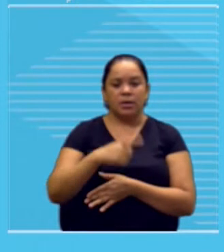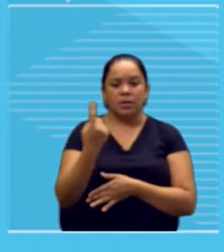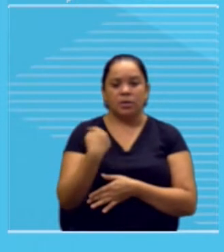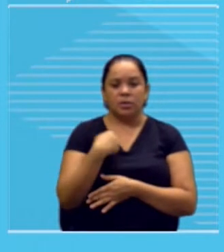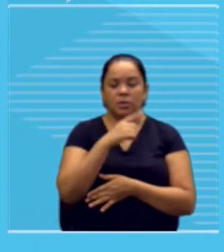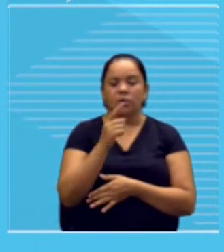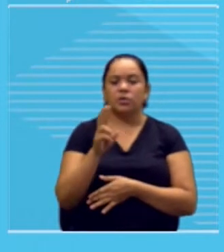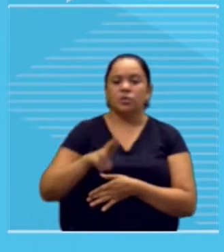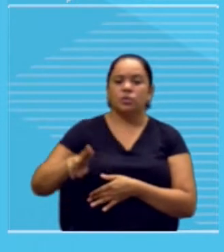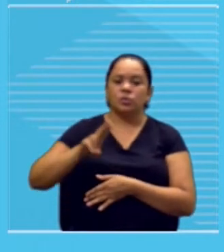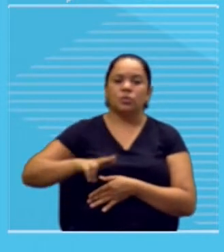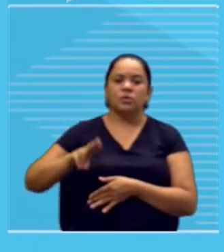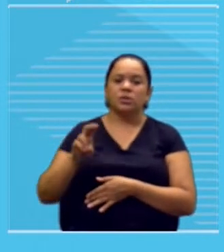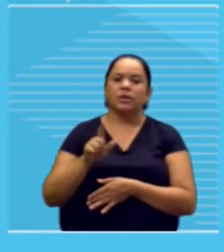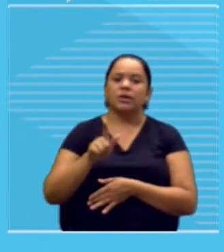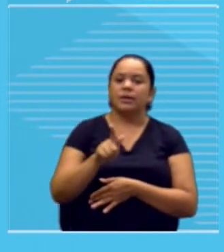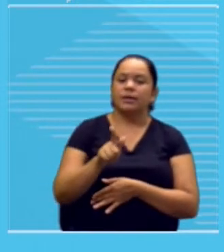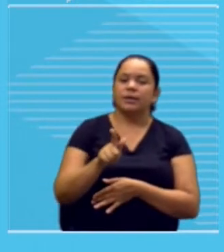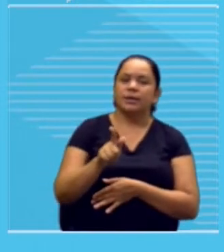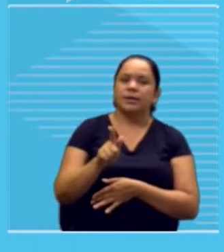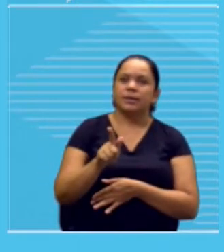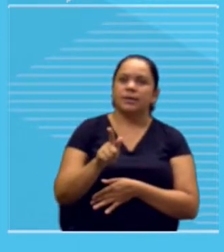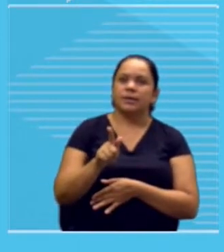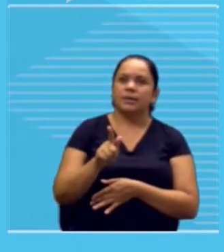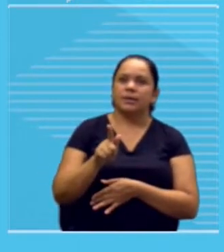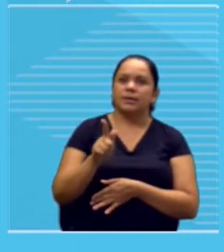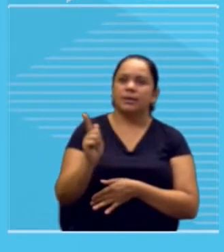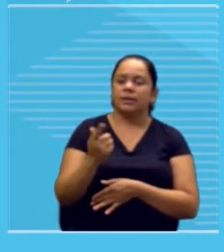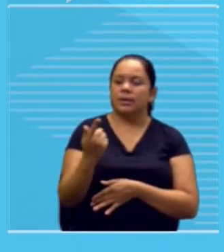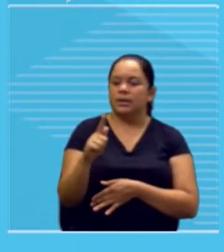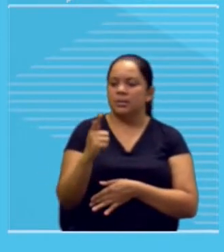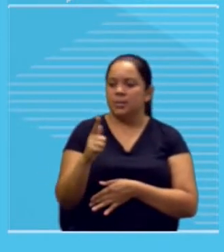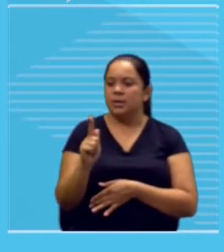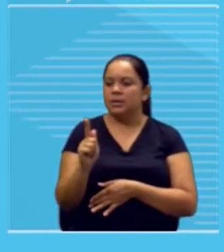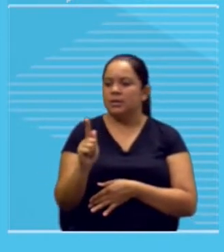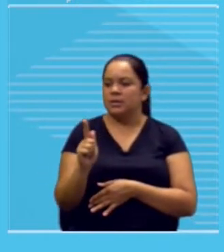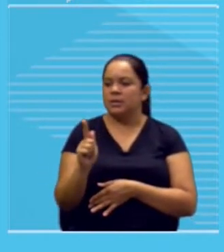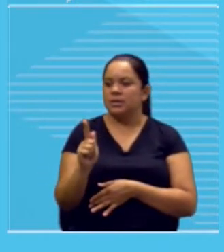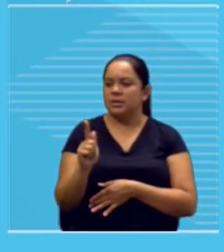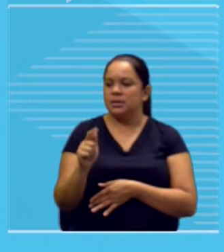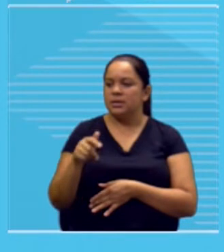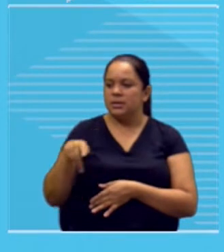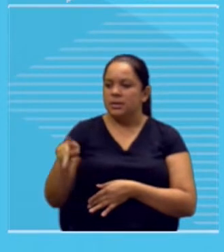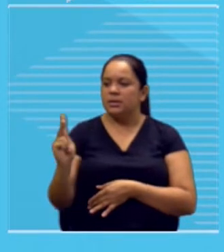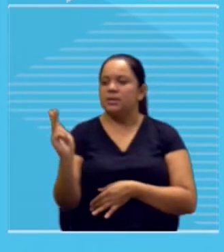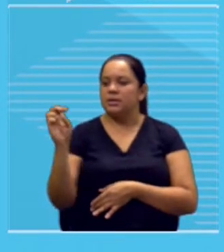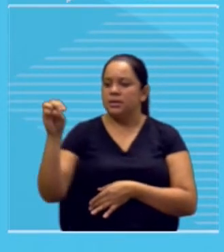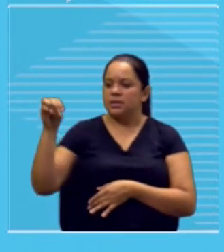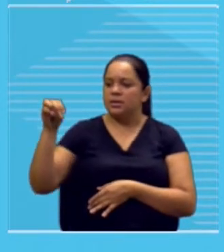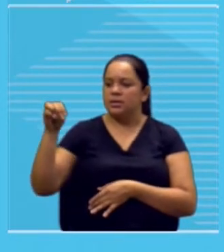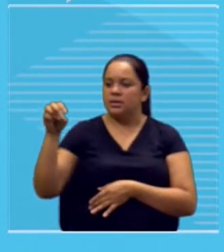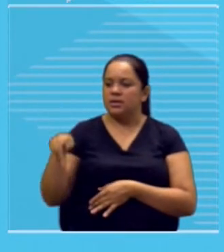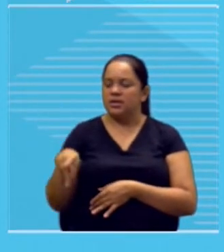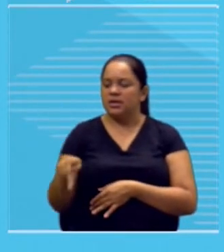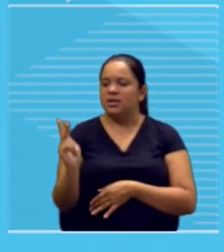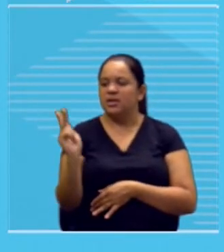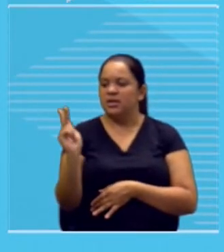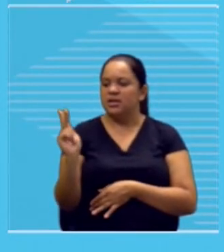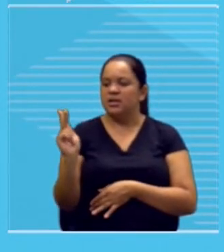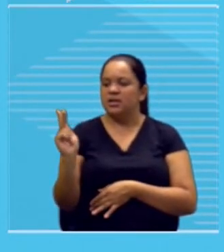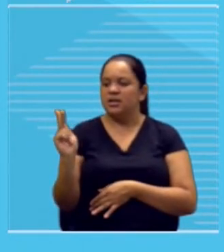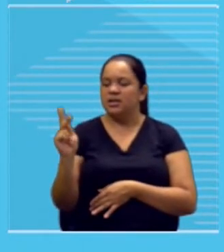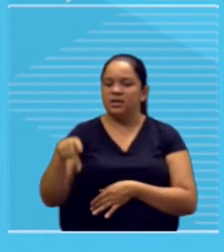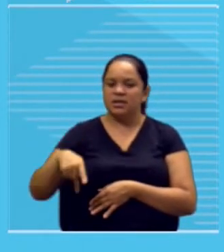mais mas fora do Brasil a gente também usa outras possibilidades como eu acabei de falar para vocês nós temos as